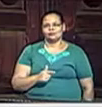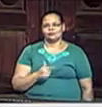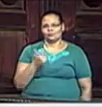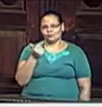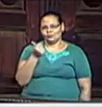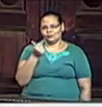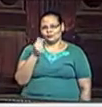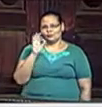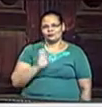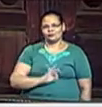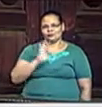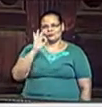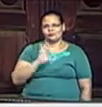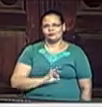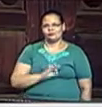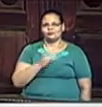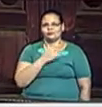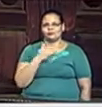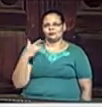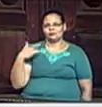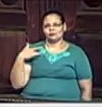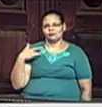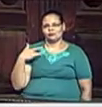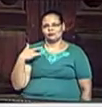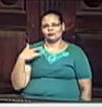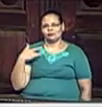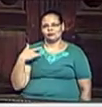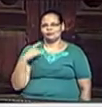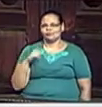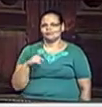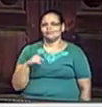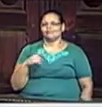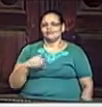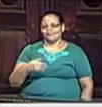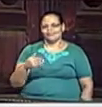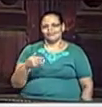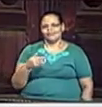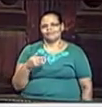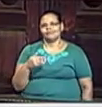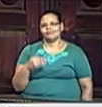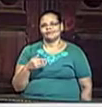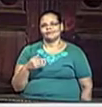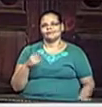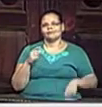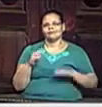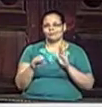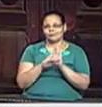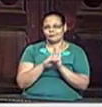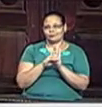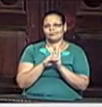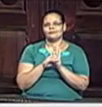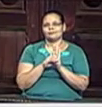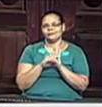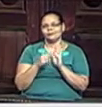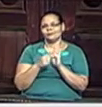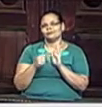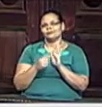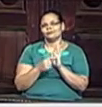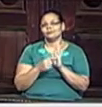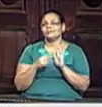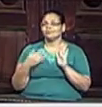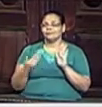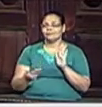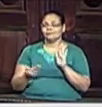12% em saúde é previsão da Constituição da República.